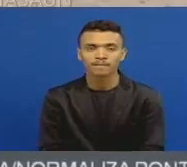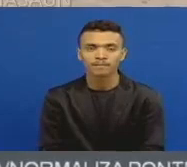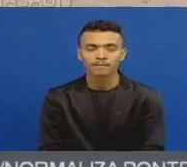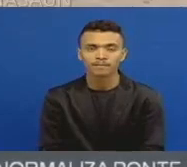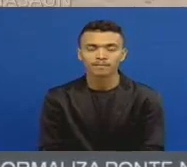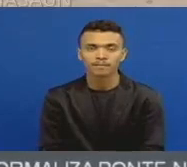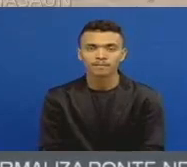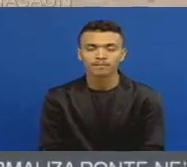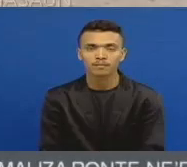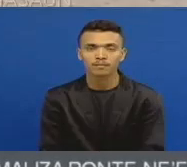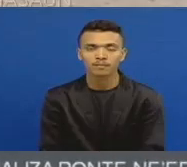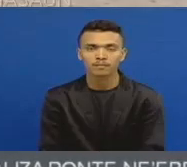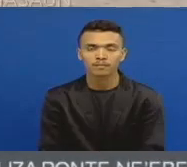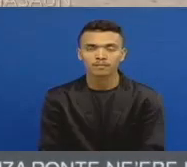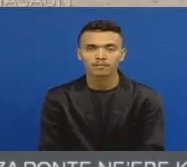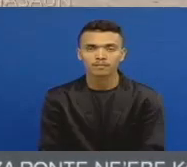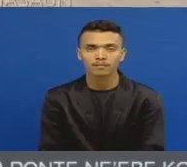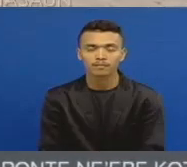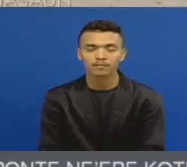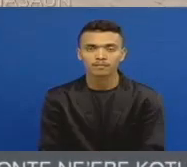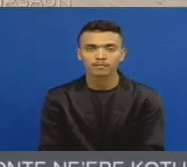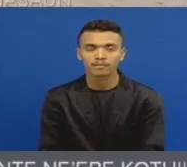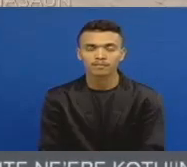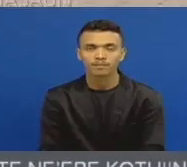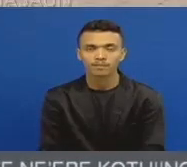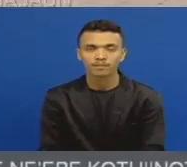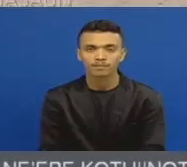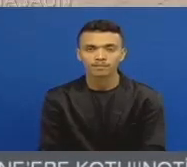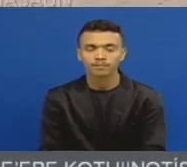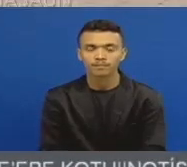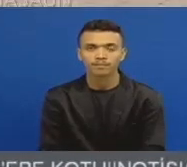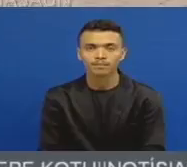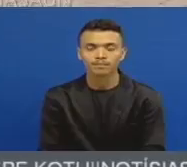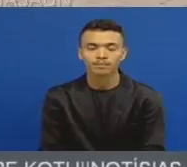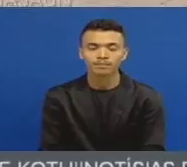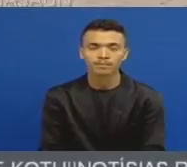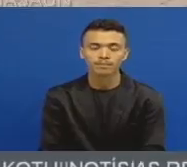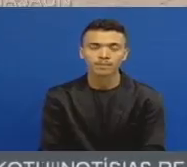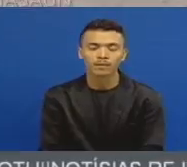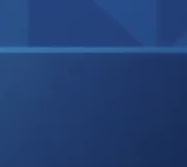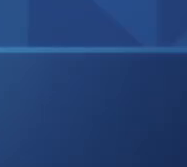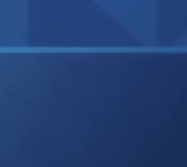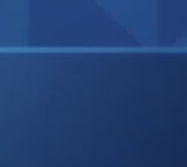Abraão da Costa, filho ricas ba Estúdio Central Kaikoli Dili, hode acompanha informação selo Tuirmai.